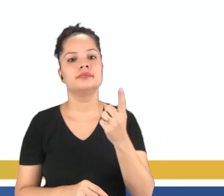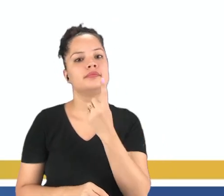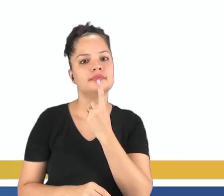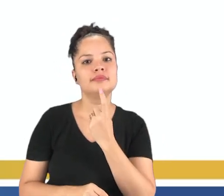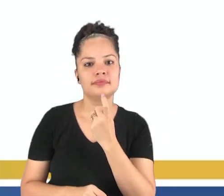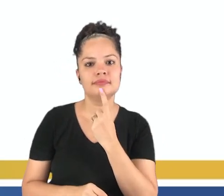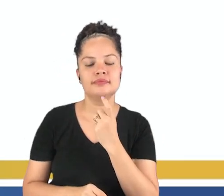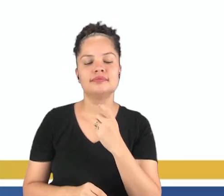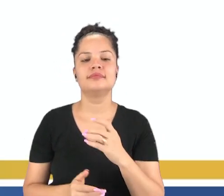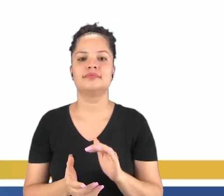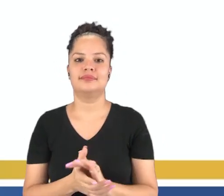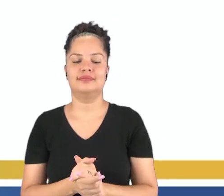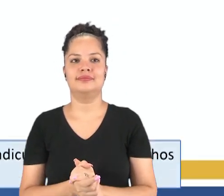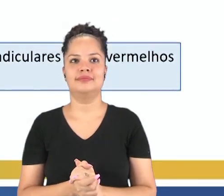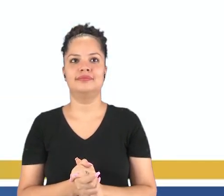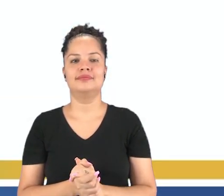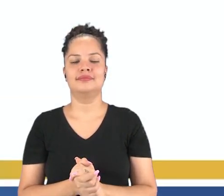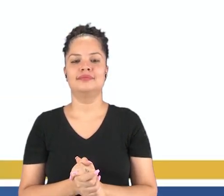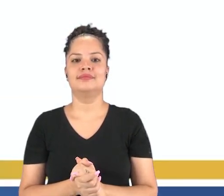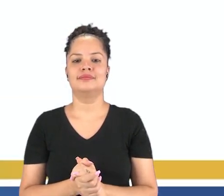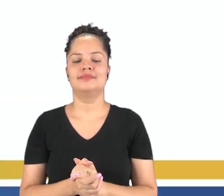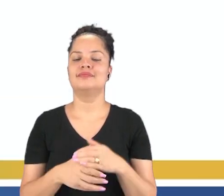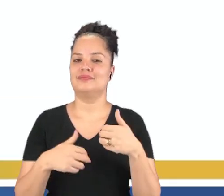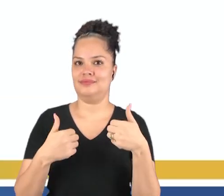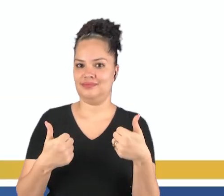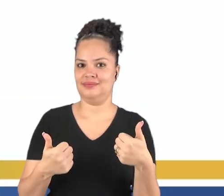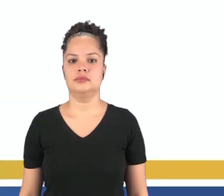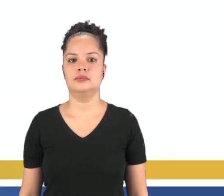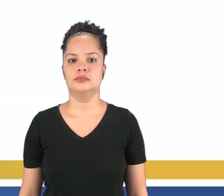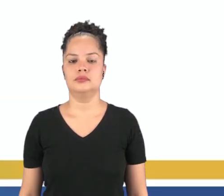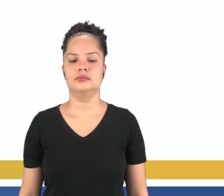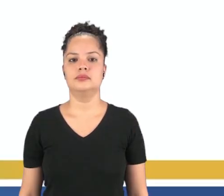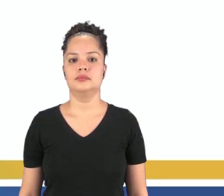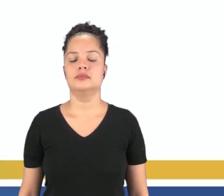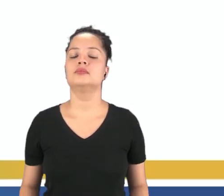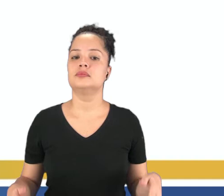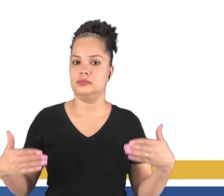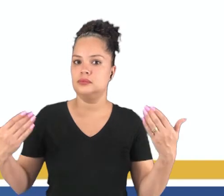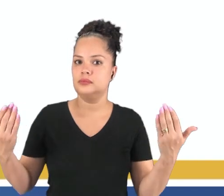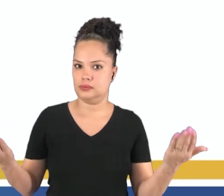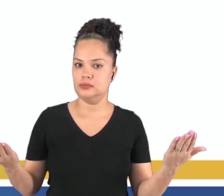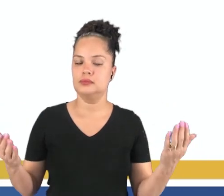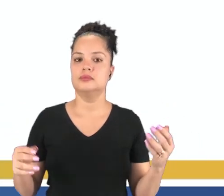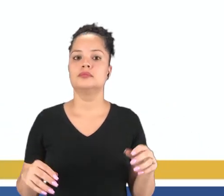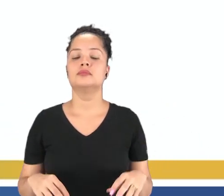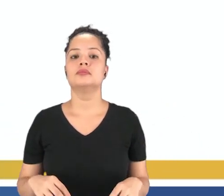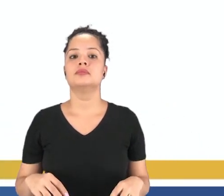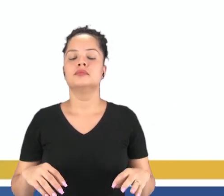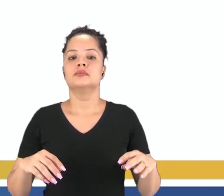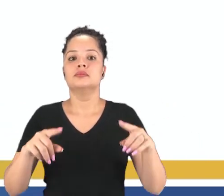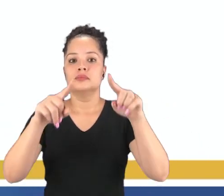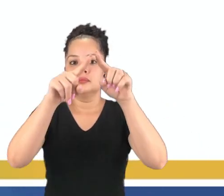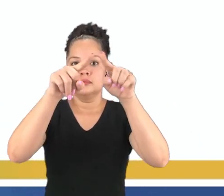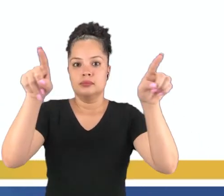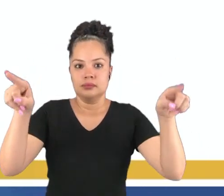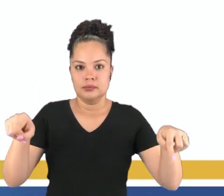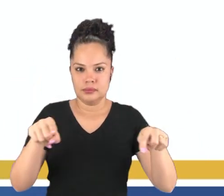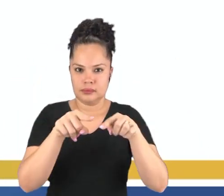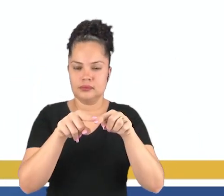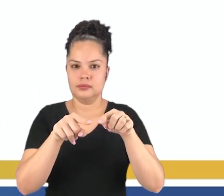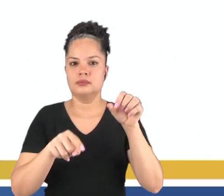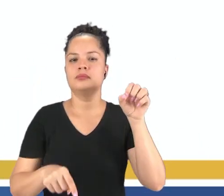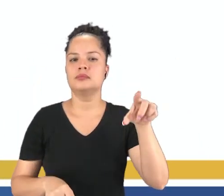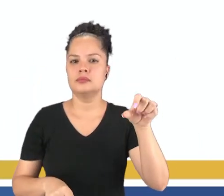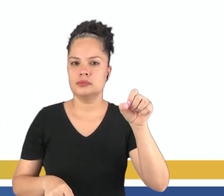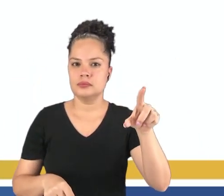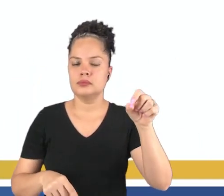vermelho, beleza? Muito bem. Então, pessoal, os segmentos indicados em azul, eles